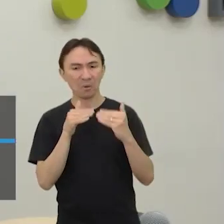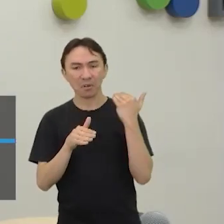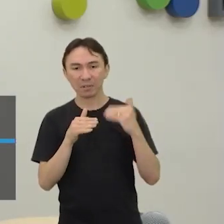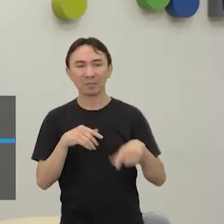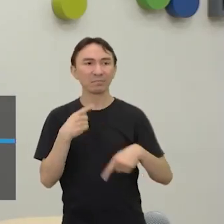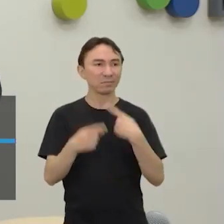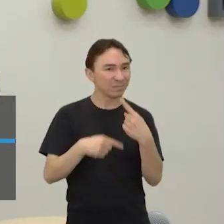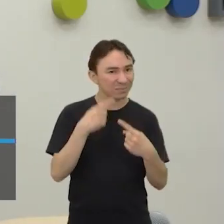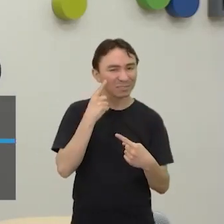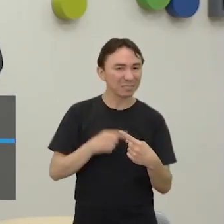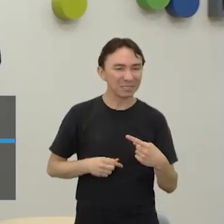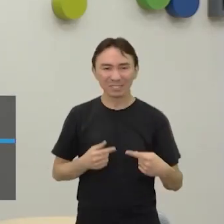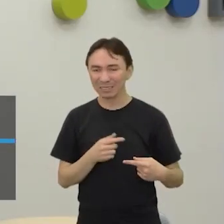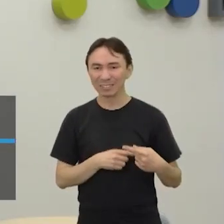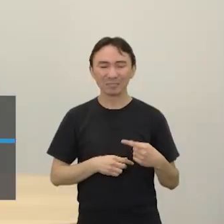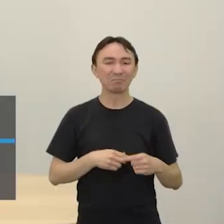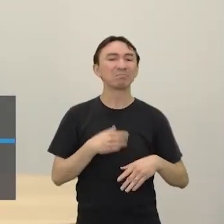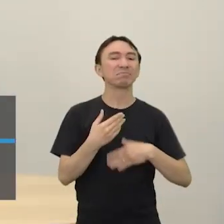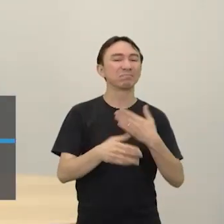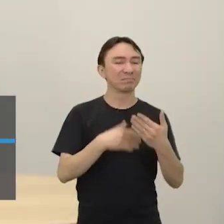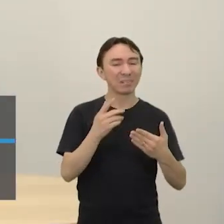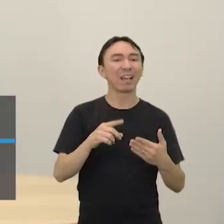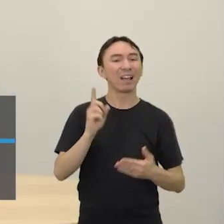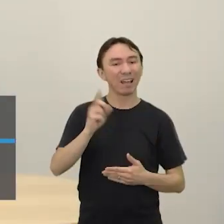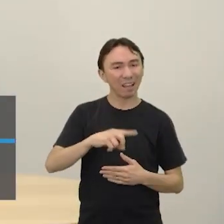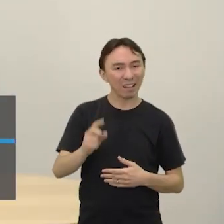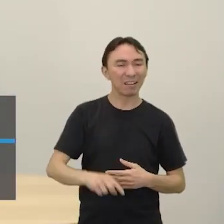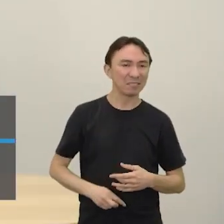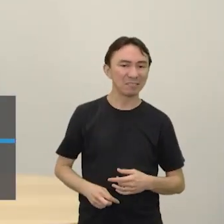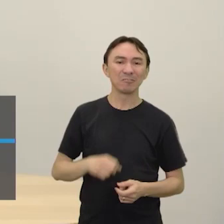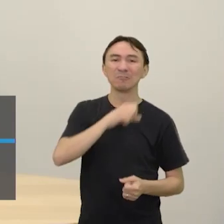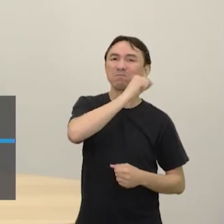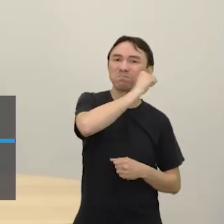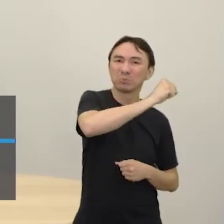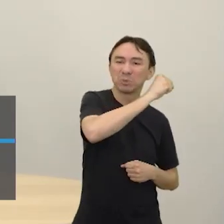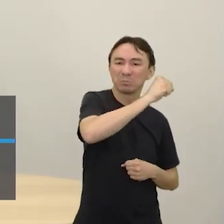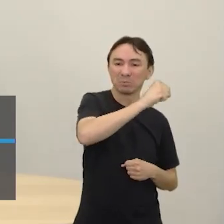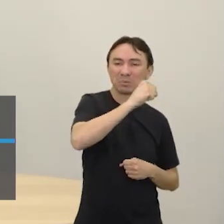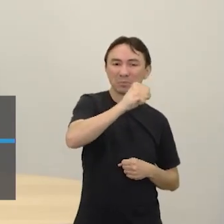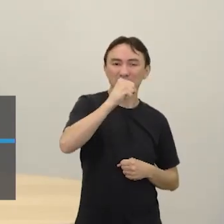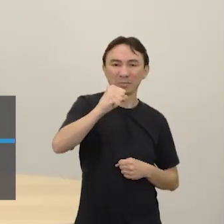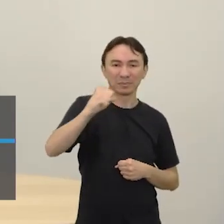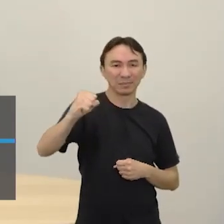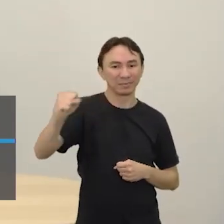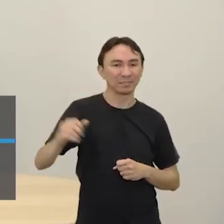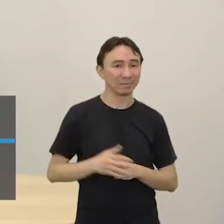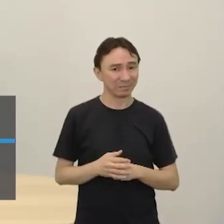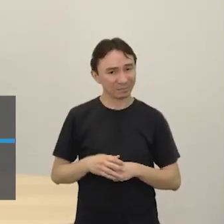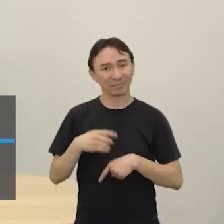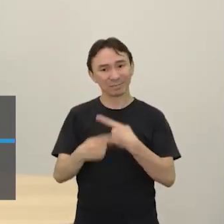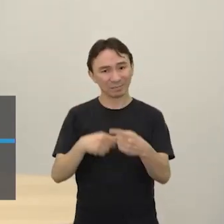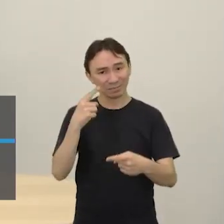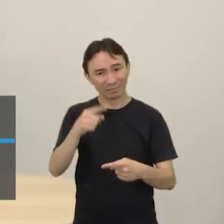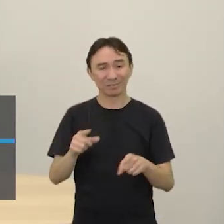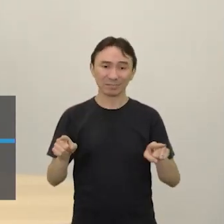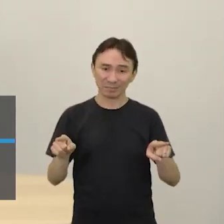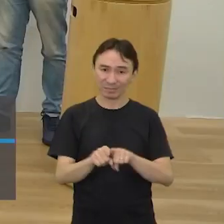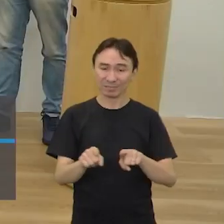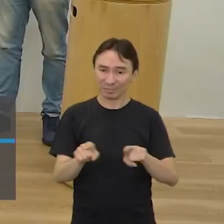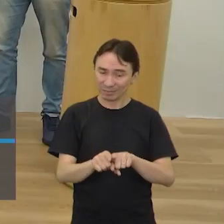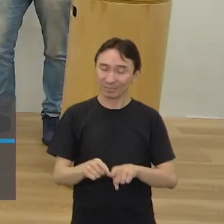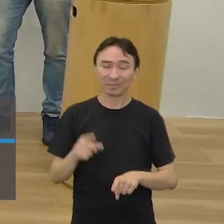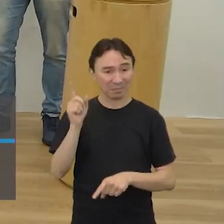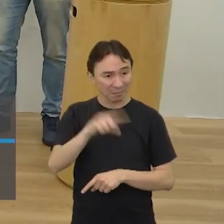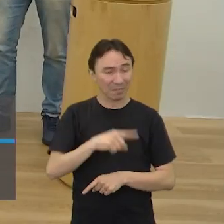e depois, Mafê, viram grupos de extermínio, né? É isso. E depois é você. Pois é. Lembra o Bertolt Brecht,